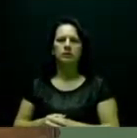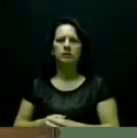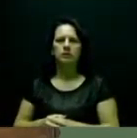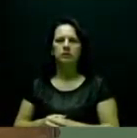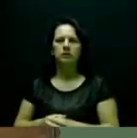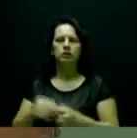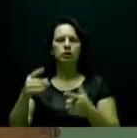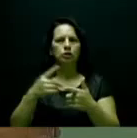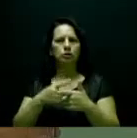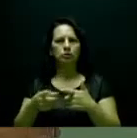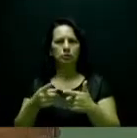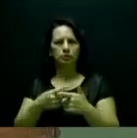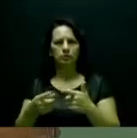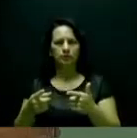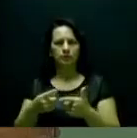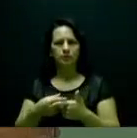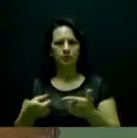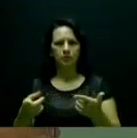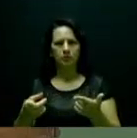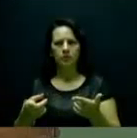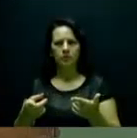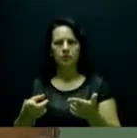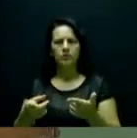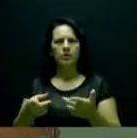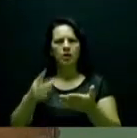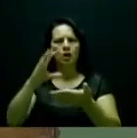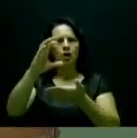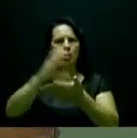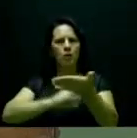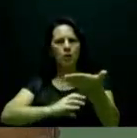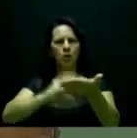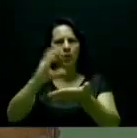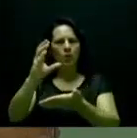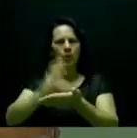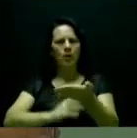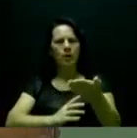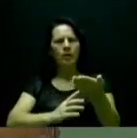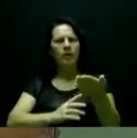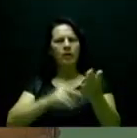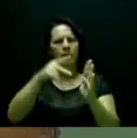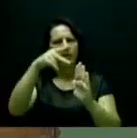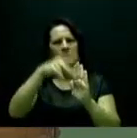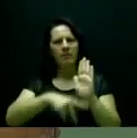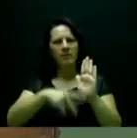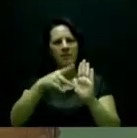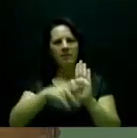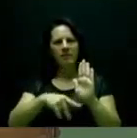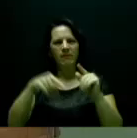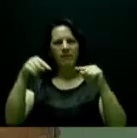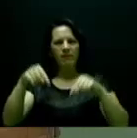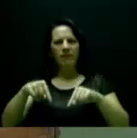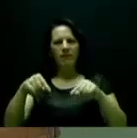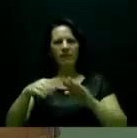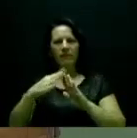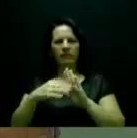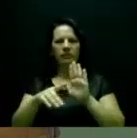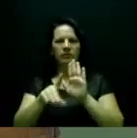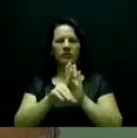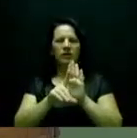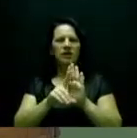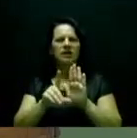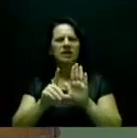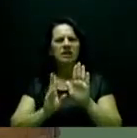desta situação, destes contratos, deste modelo de projeto, quando vem para esta casa,